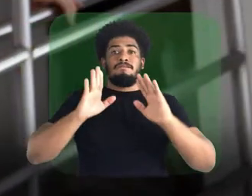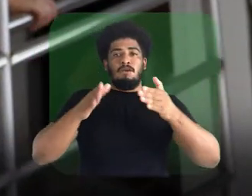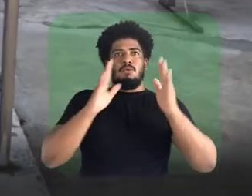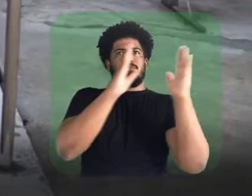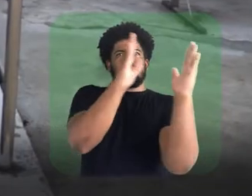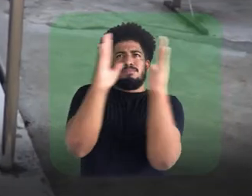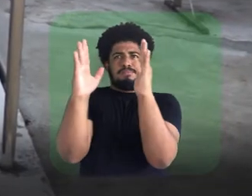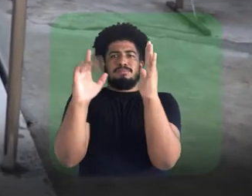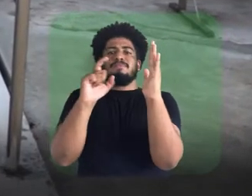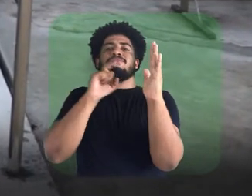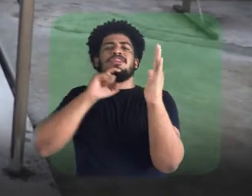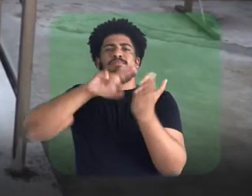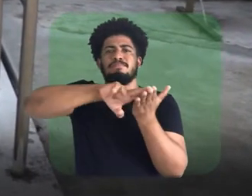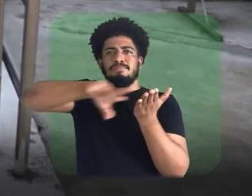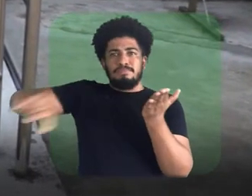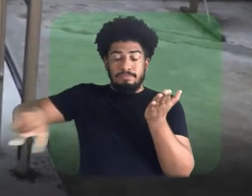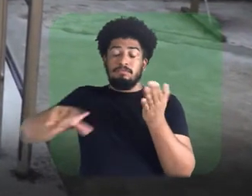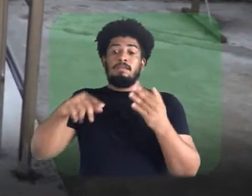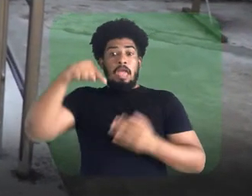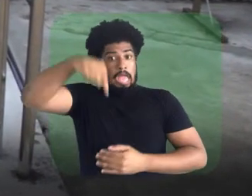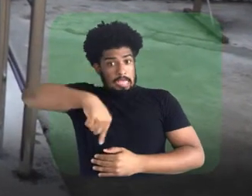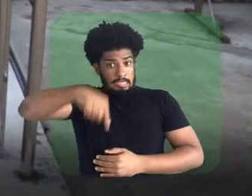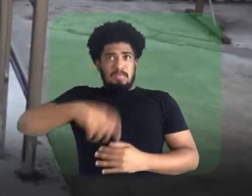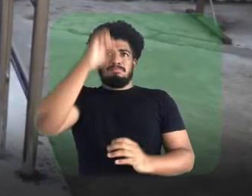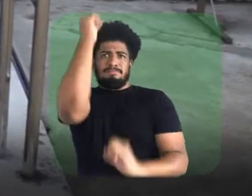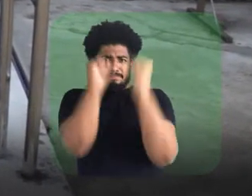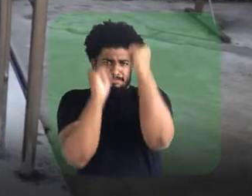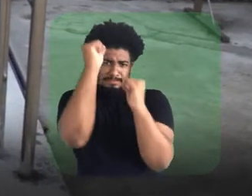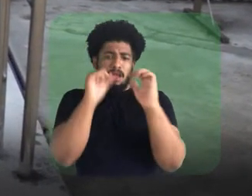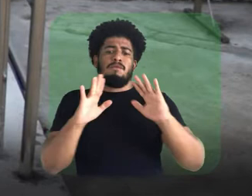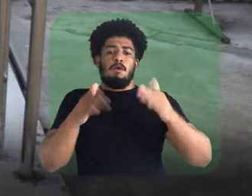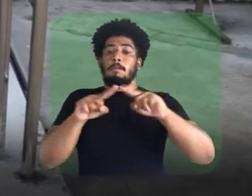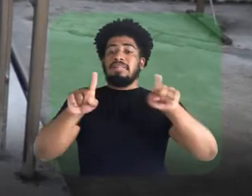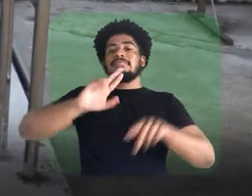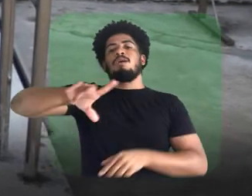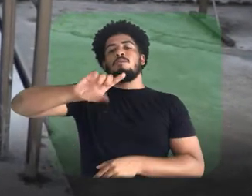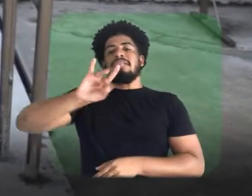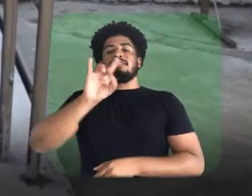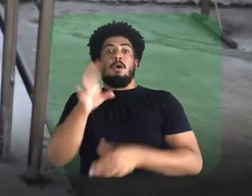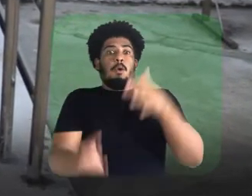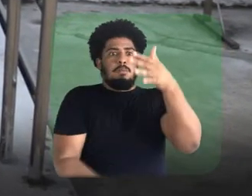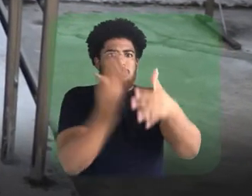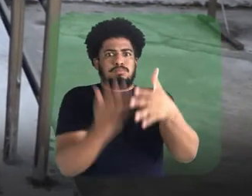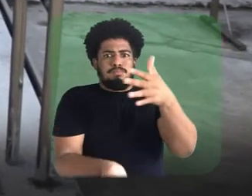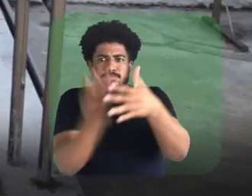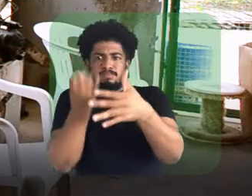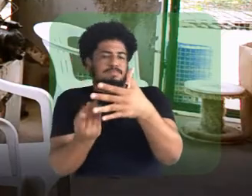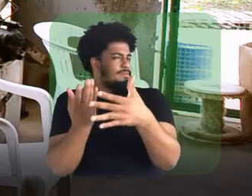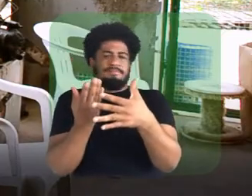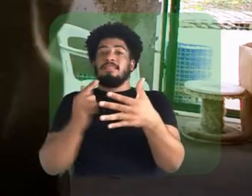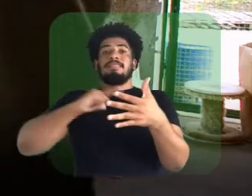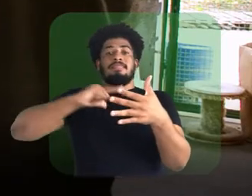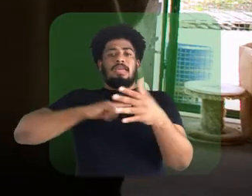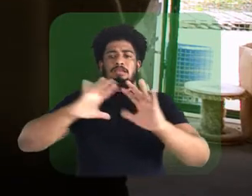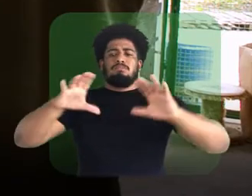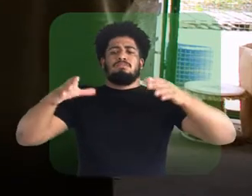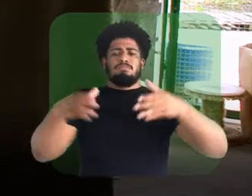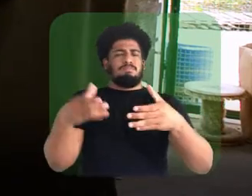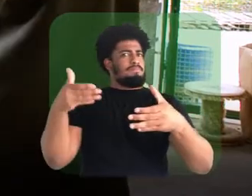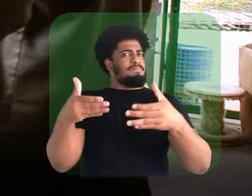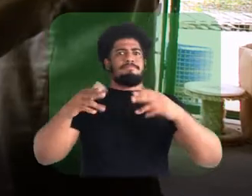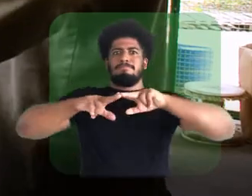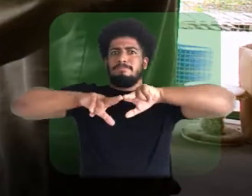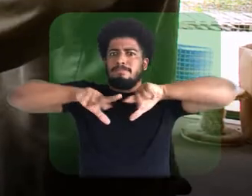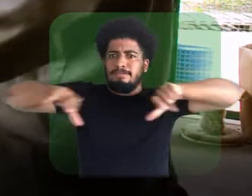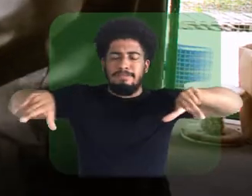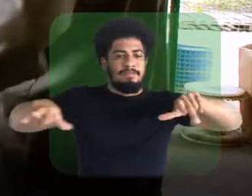ramo frigorífico aqui em Garaçu. Por ser um frigorífico industrial, não é só fabricação do produto, né? A gente tem aqui uma grande